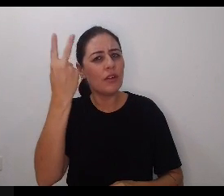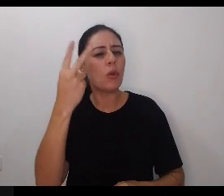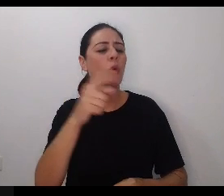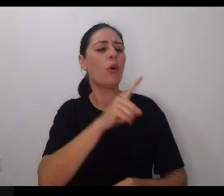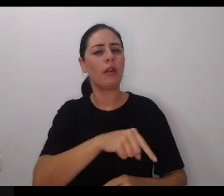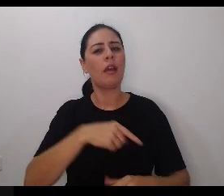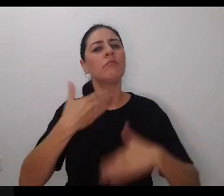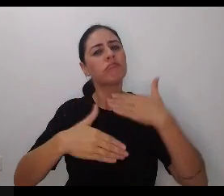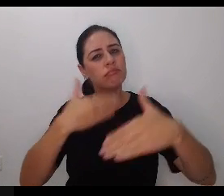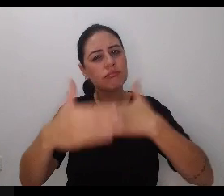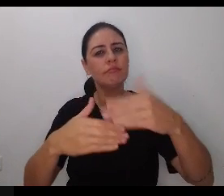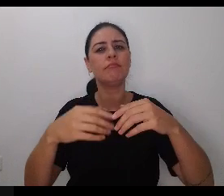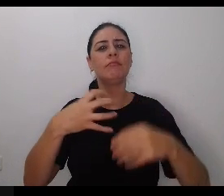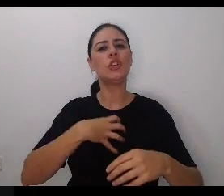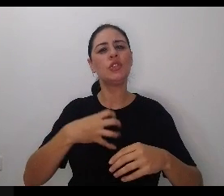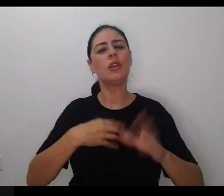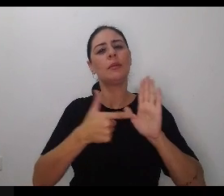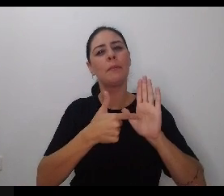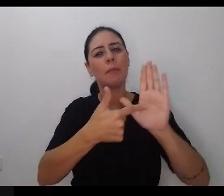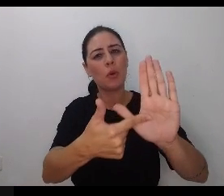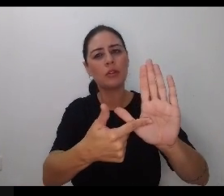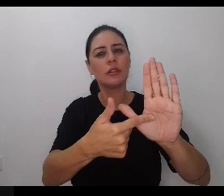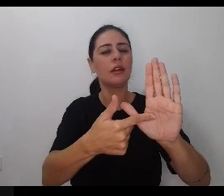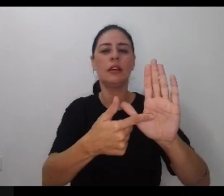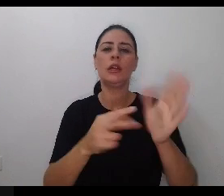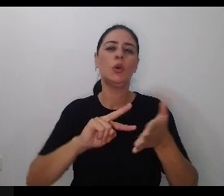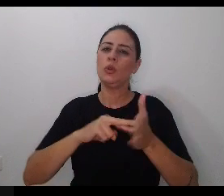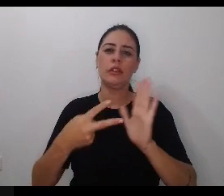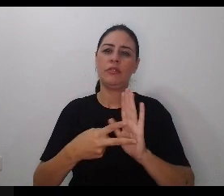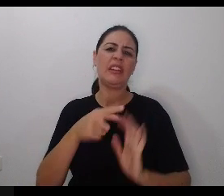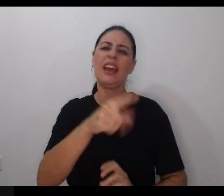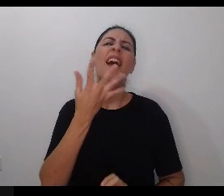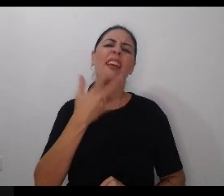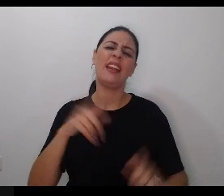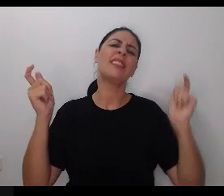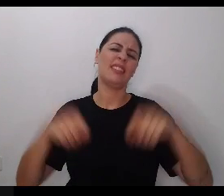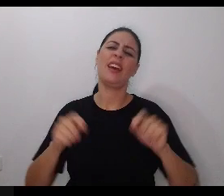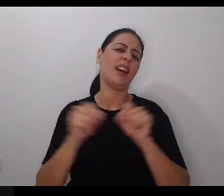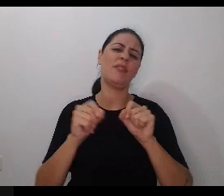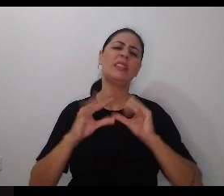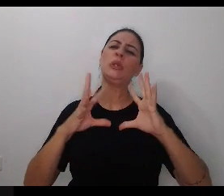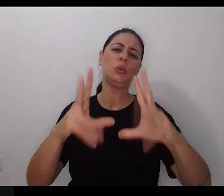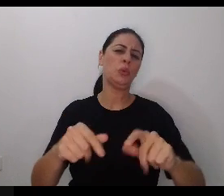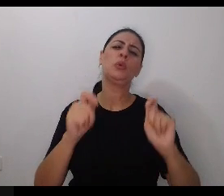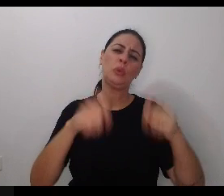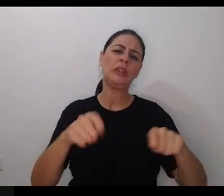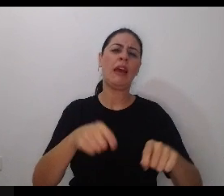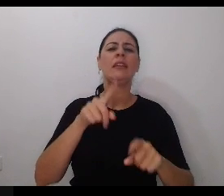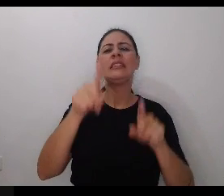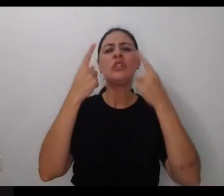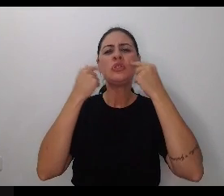sentimentos, reconhecer que a birra faz parte do desenvolvimento, que é uma forma da criança se expressar, não quer dizer que a criança vai poder fazer tudo.